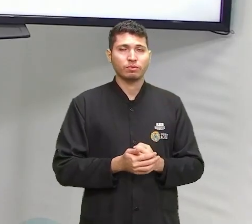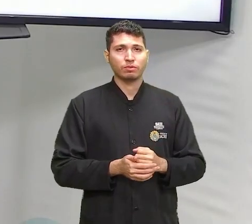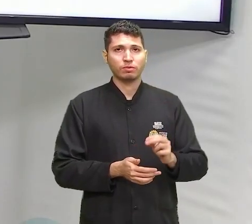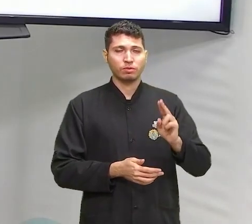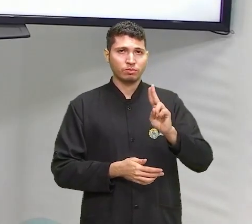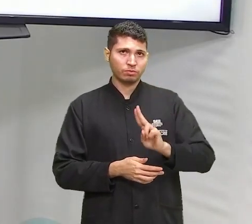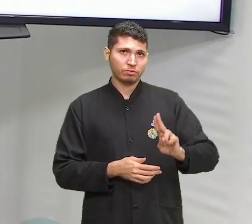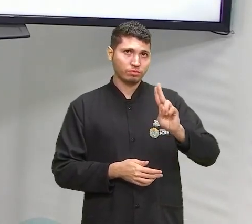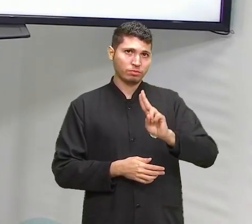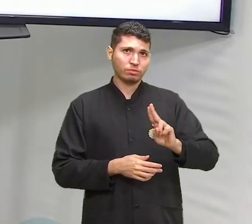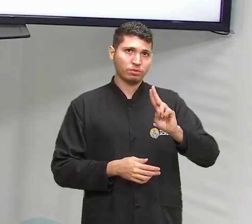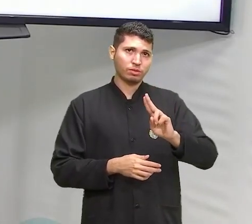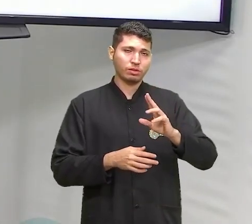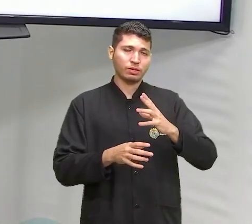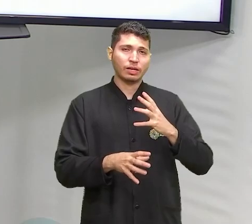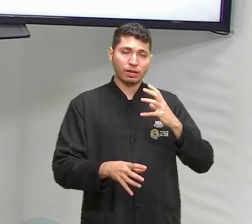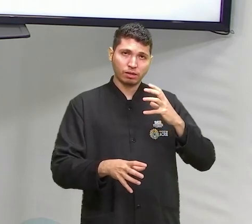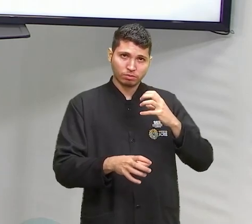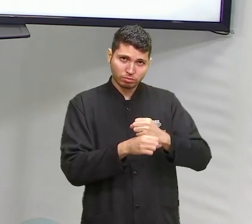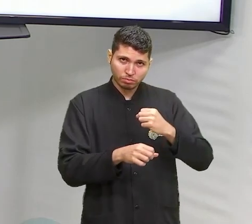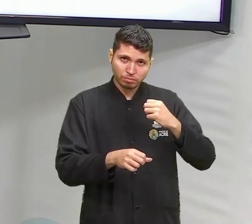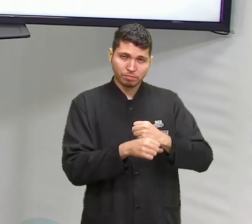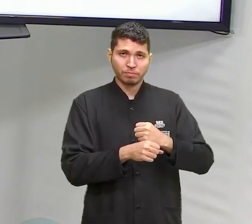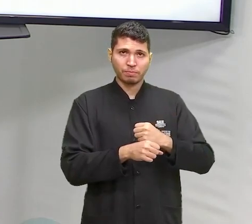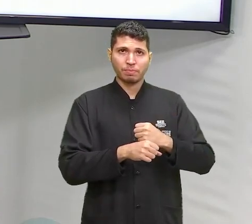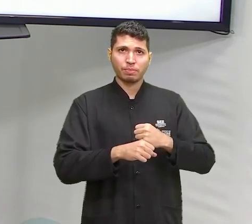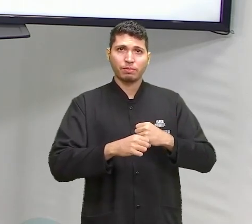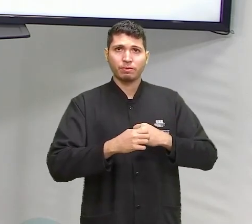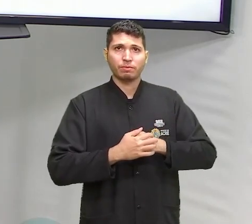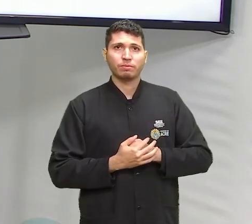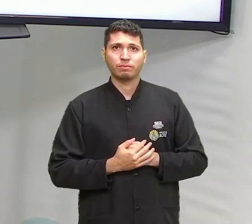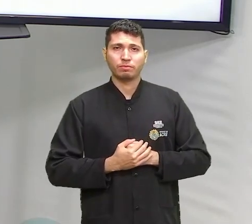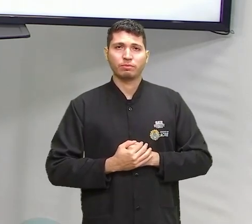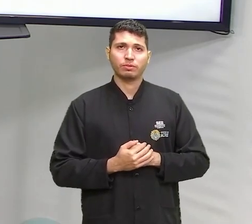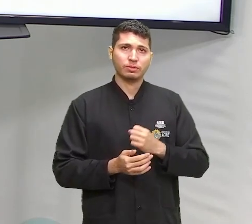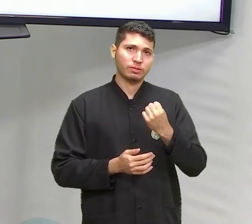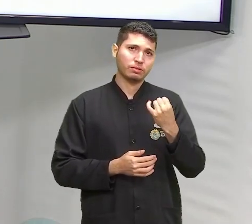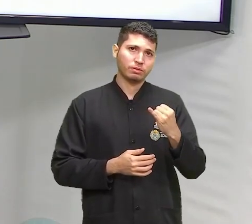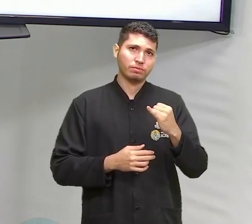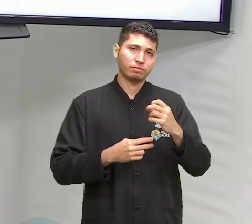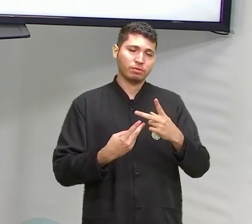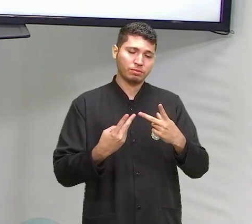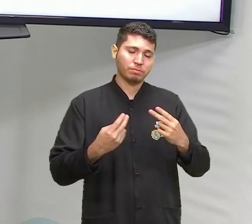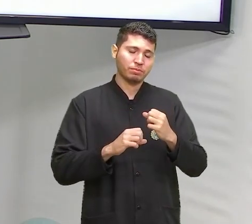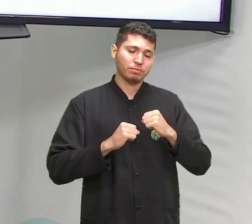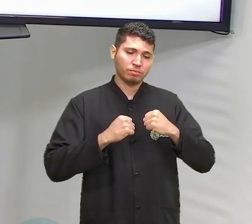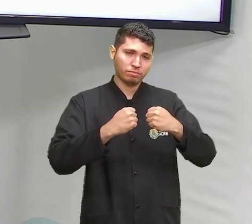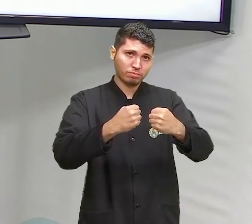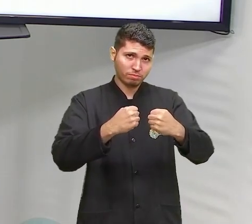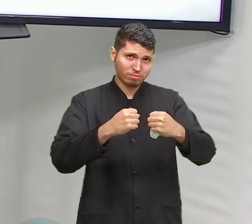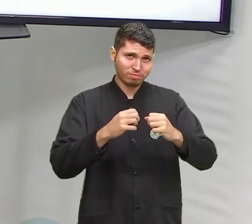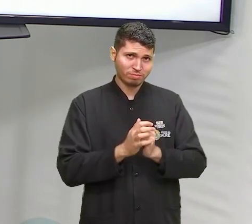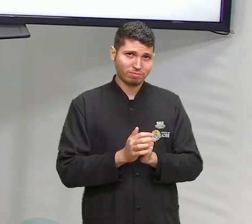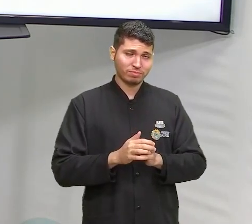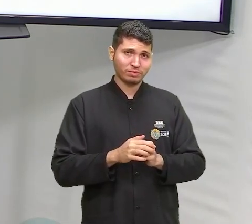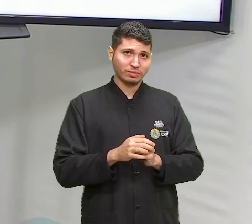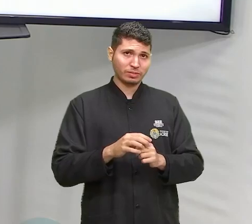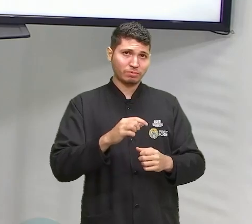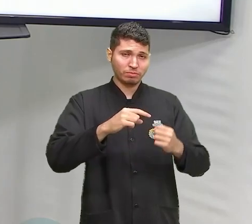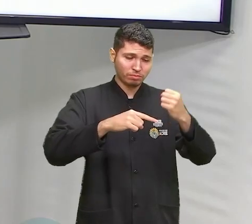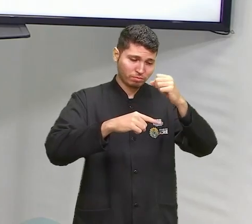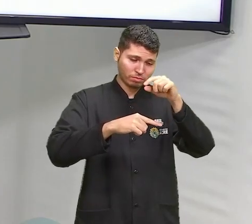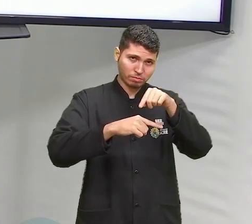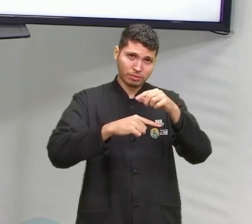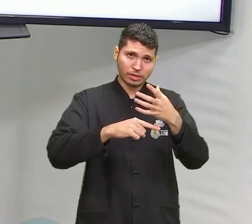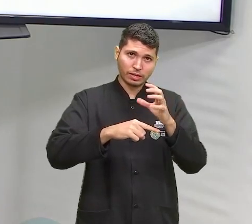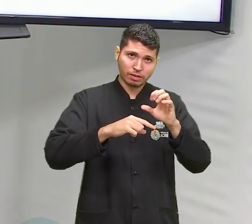forem mais de 1, porém, tiverem a mesma resistência, vai ser o valor da resistência dividido pela quantidade de